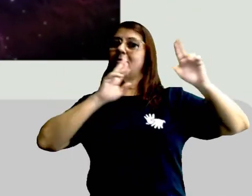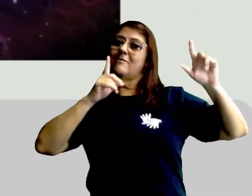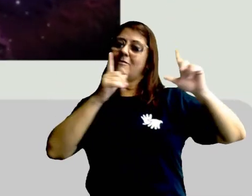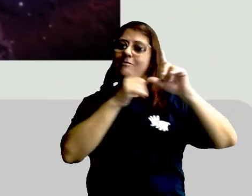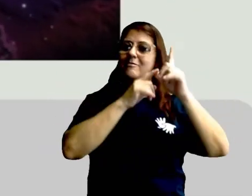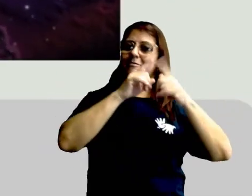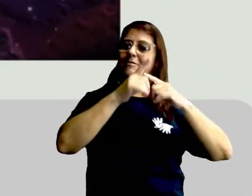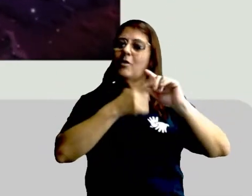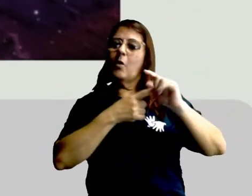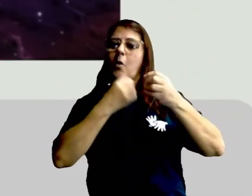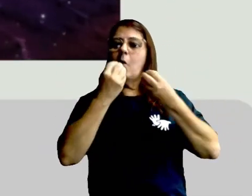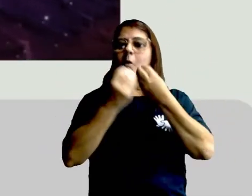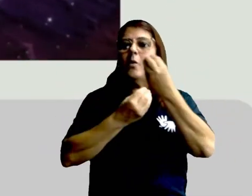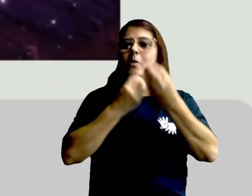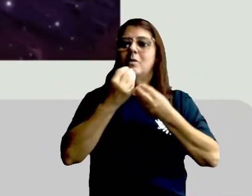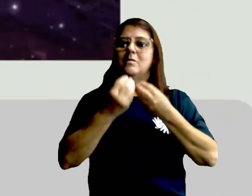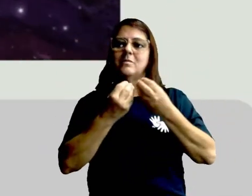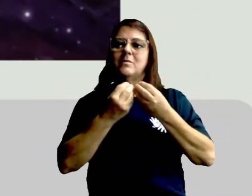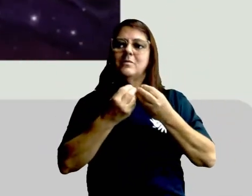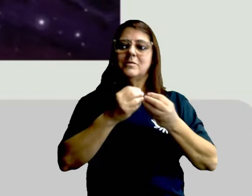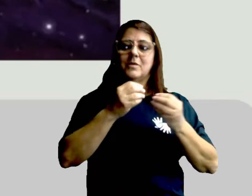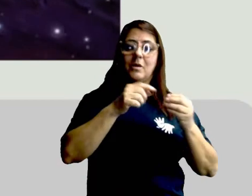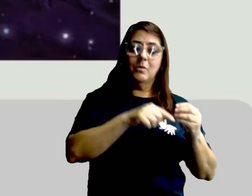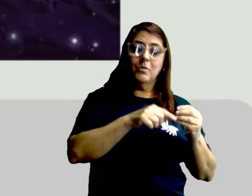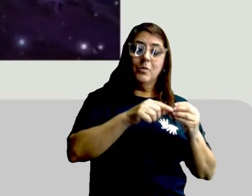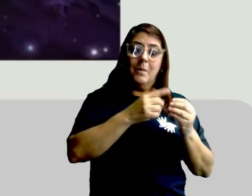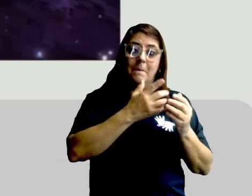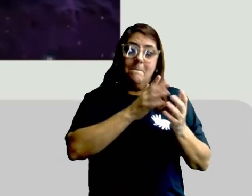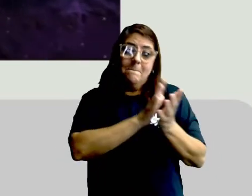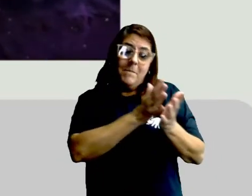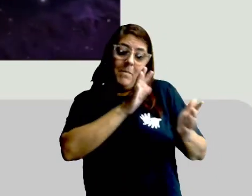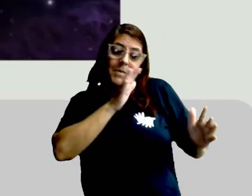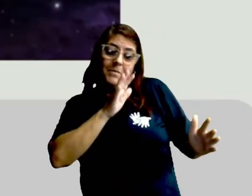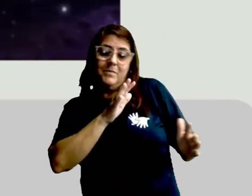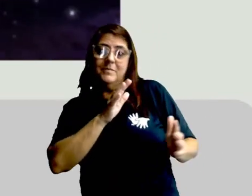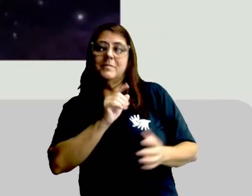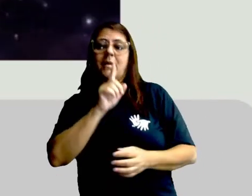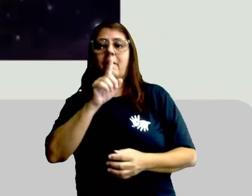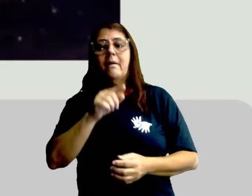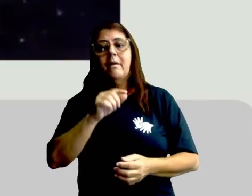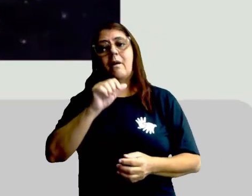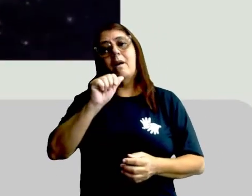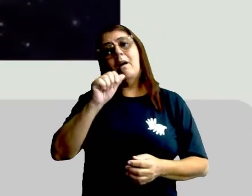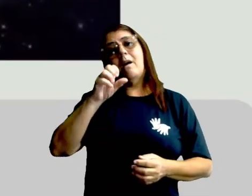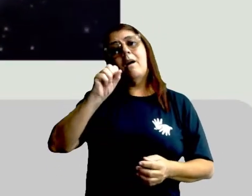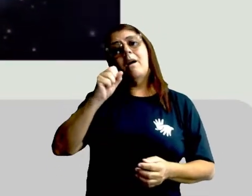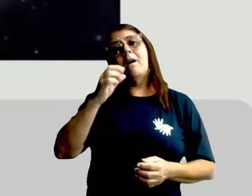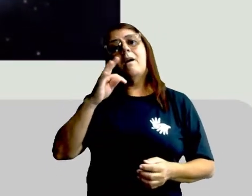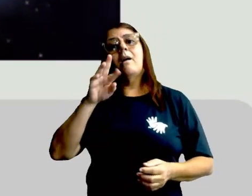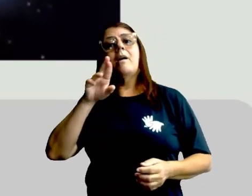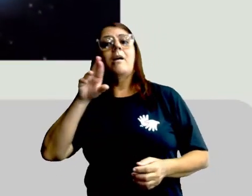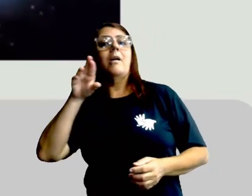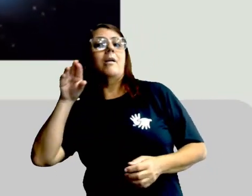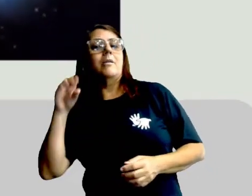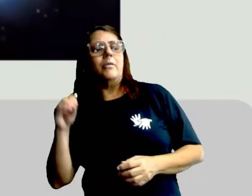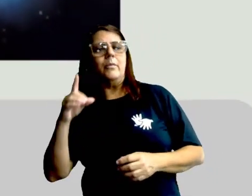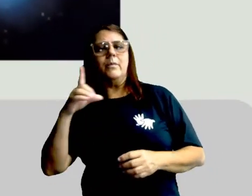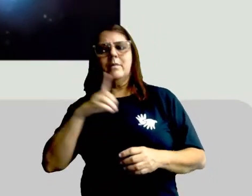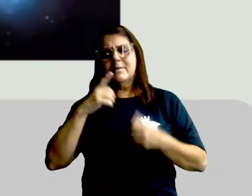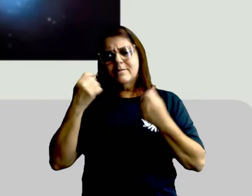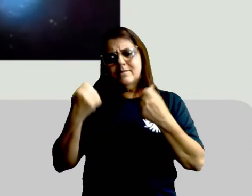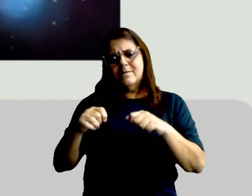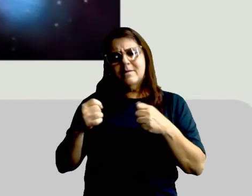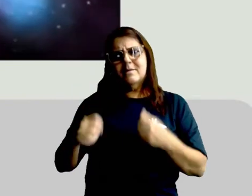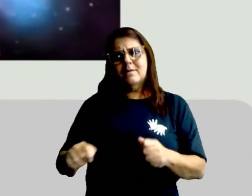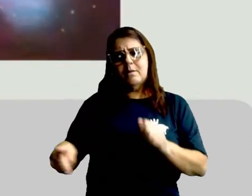Então, como se classifica um astro luminoso? Bem, para ser considerado um astro luminoso, ele precisa gerar